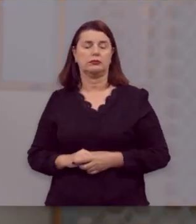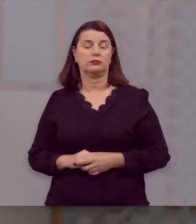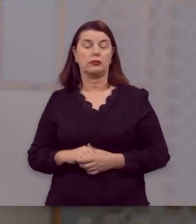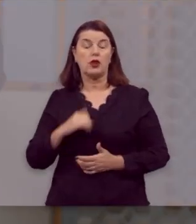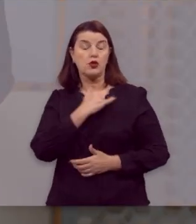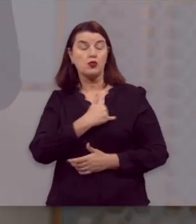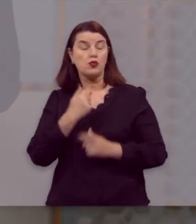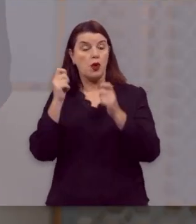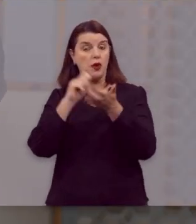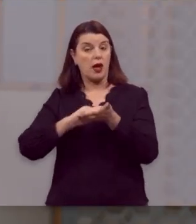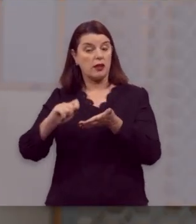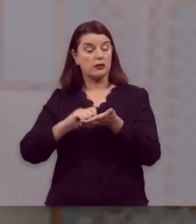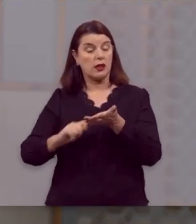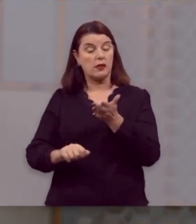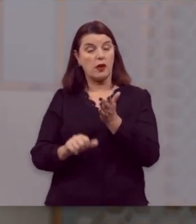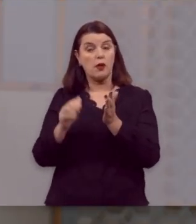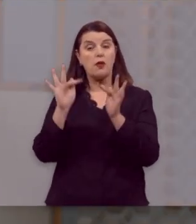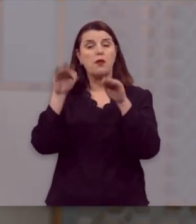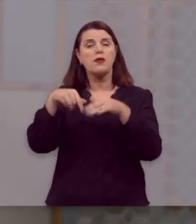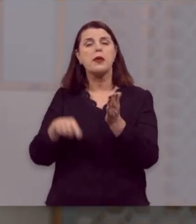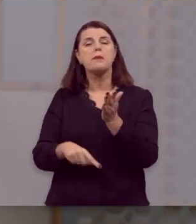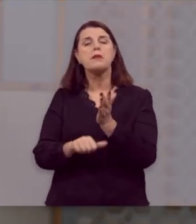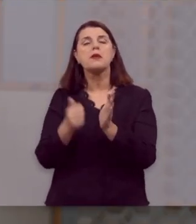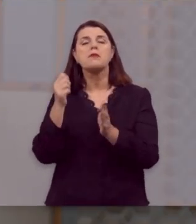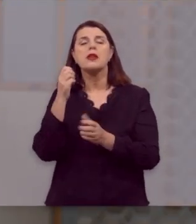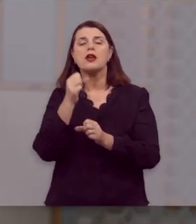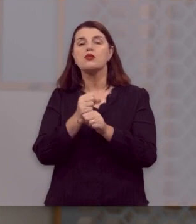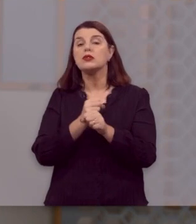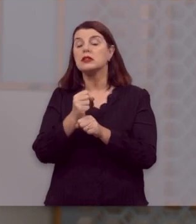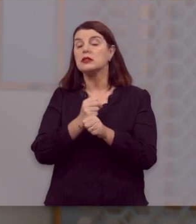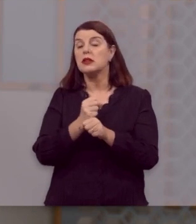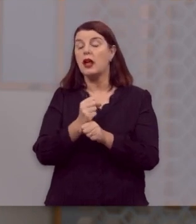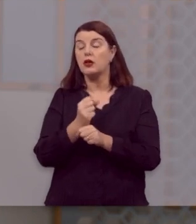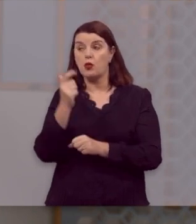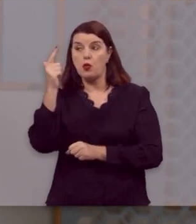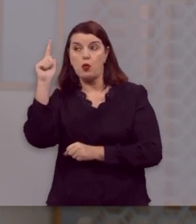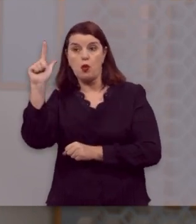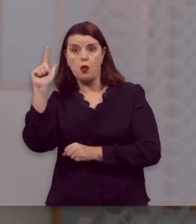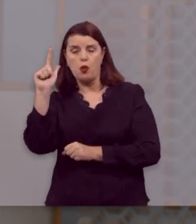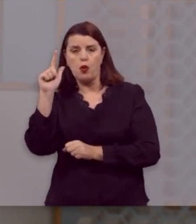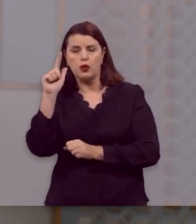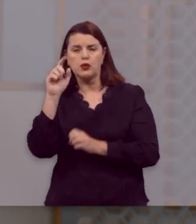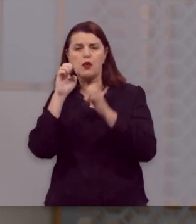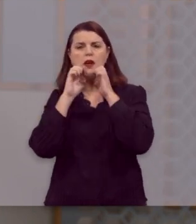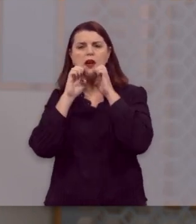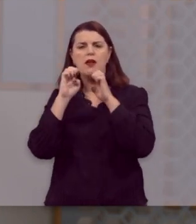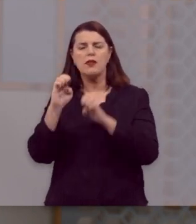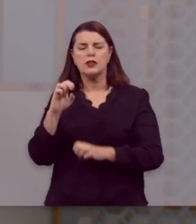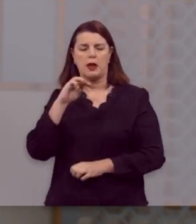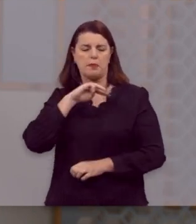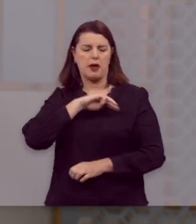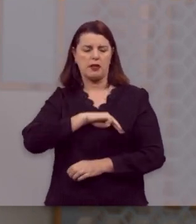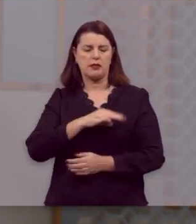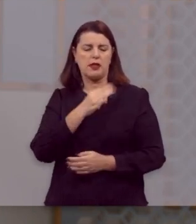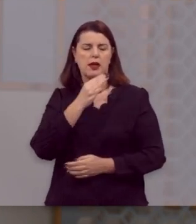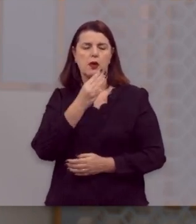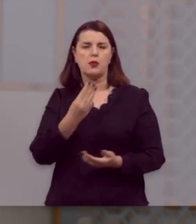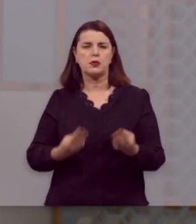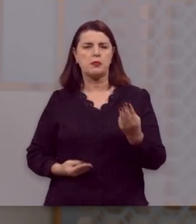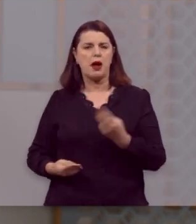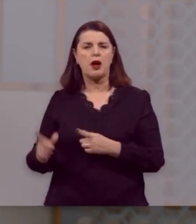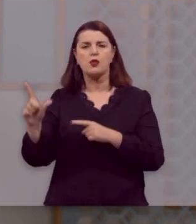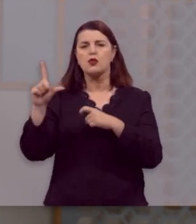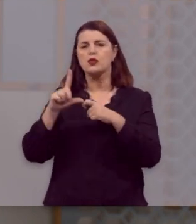escreveu este evangelho no final do primeiro século, quando os outros evangelhos chamados sinóticos, Mateus, Marcos e